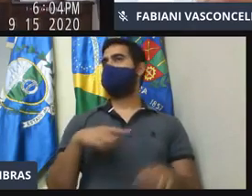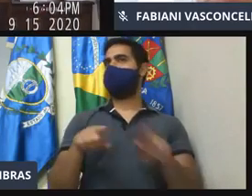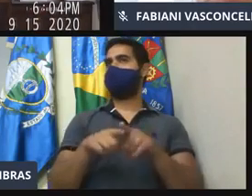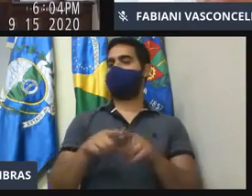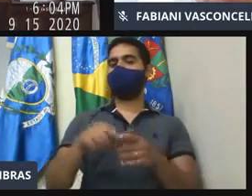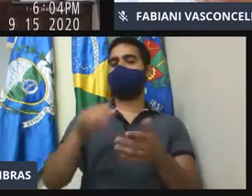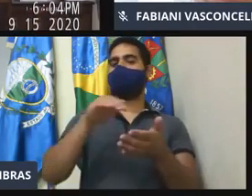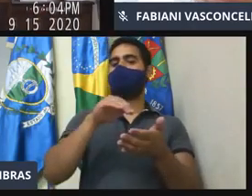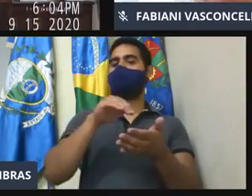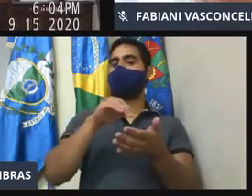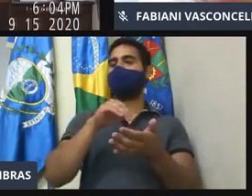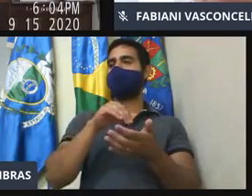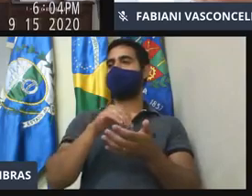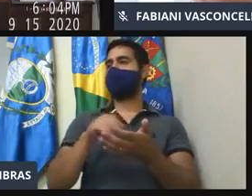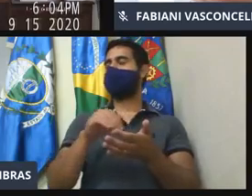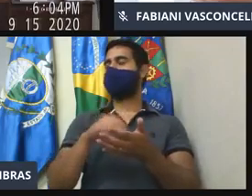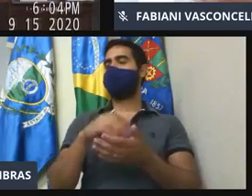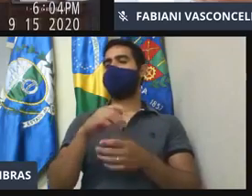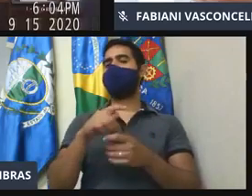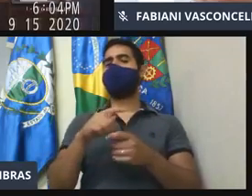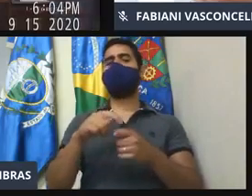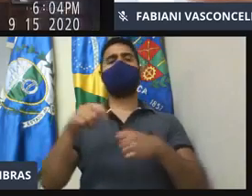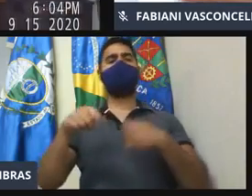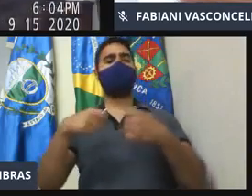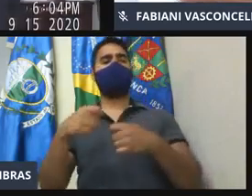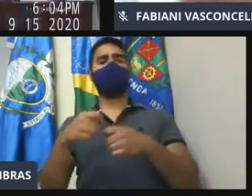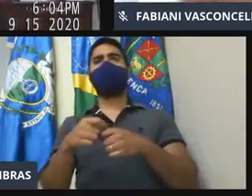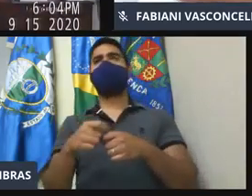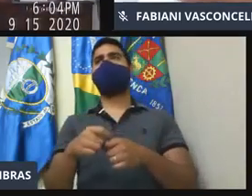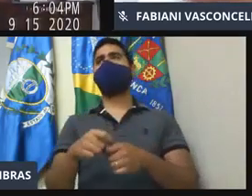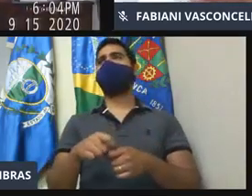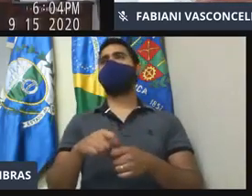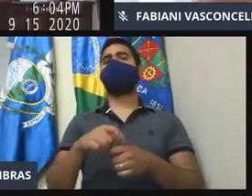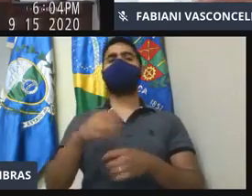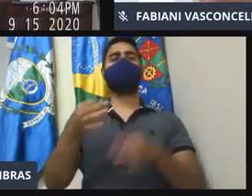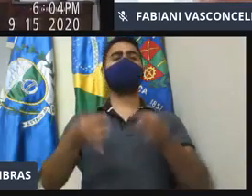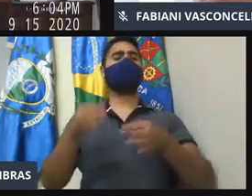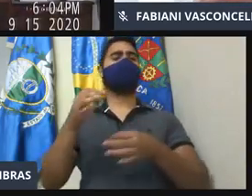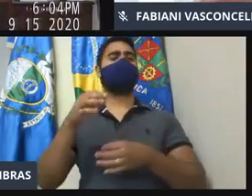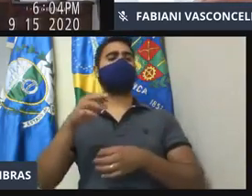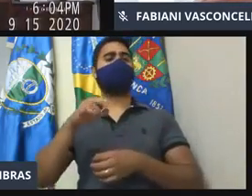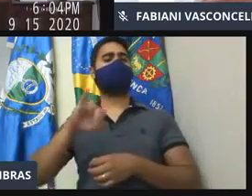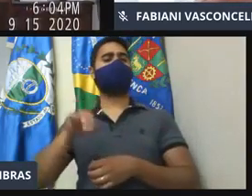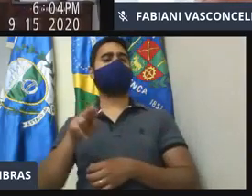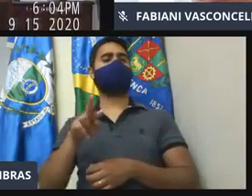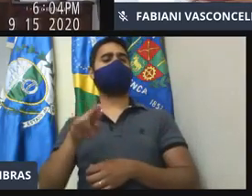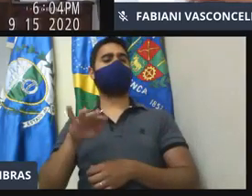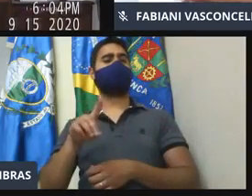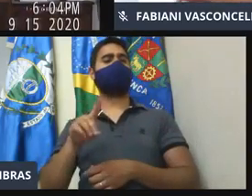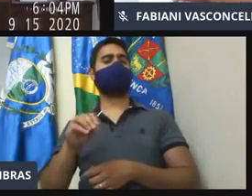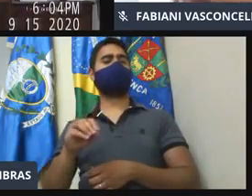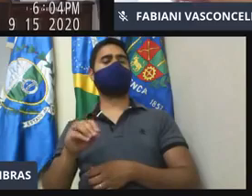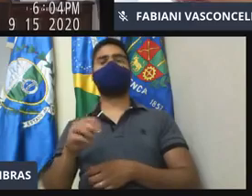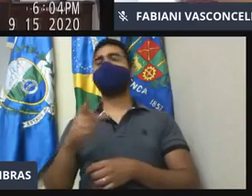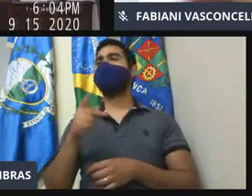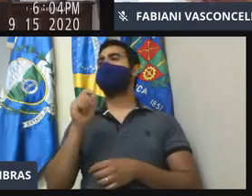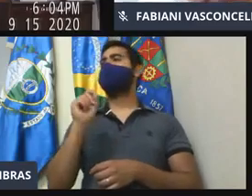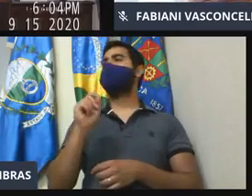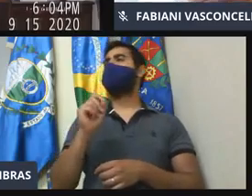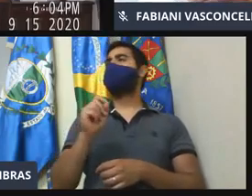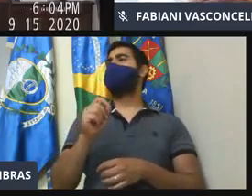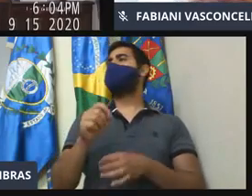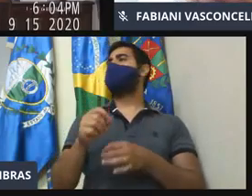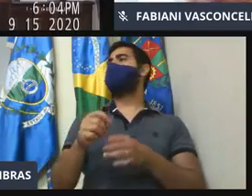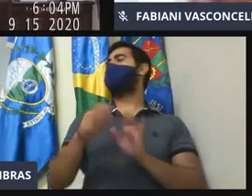de Fazenda, emitido pelo consultor jurídico, falando sobre o Código de Posturas e